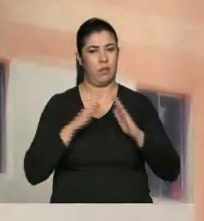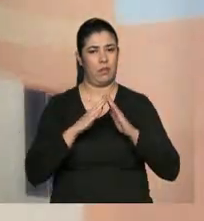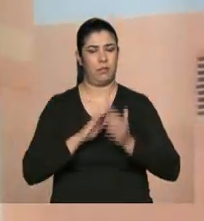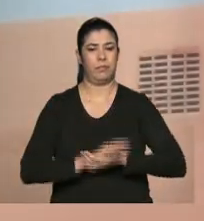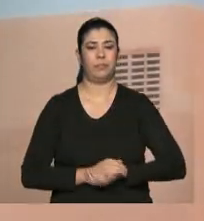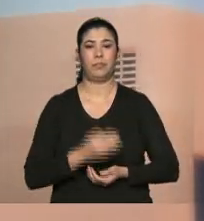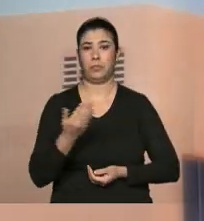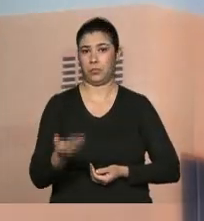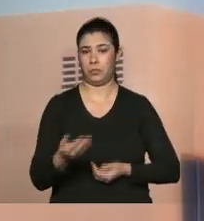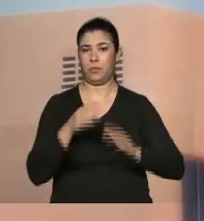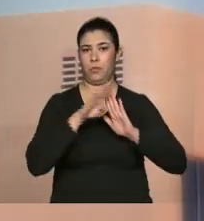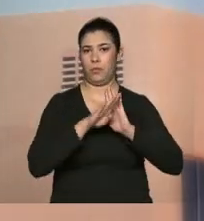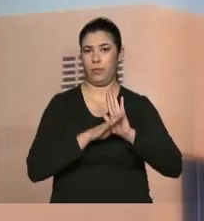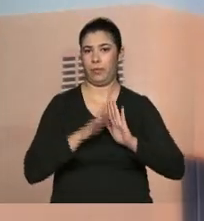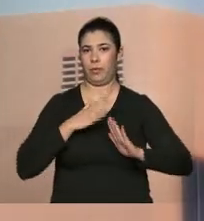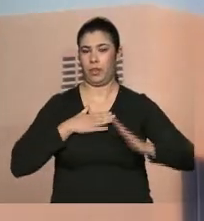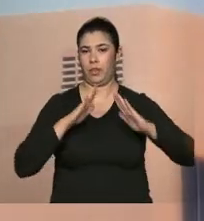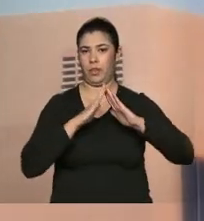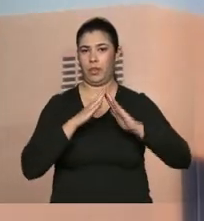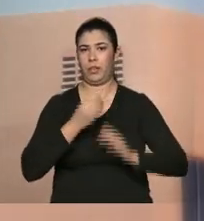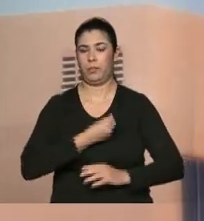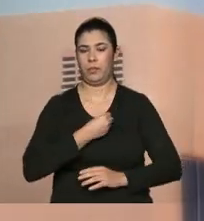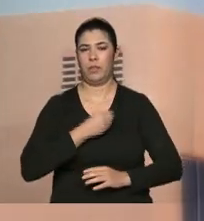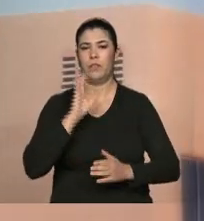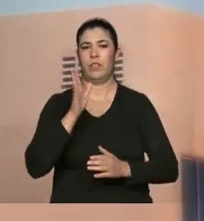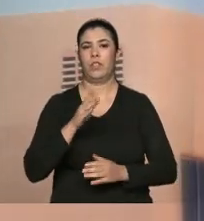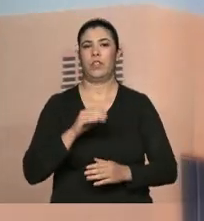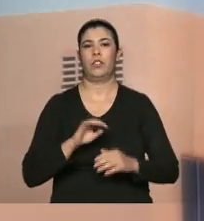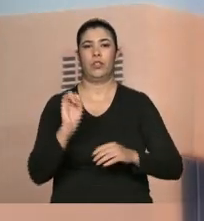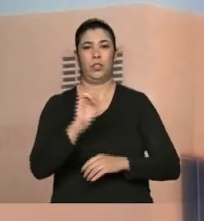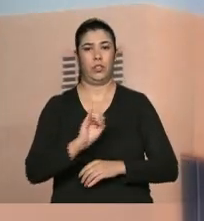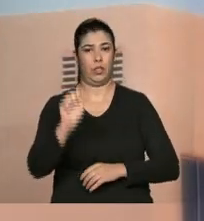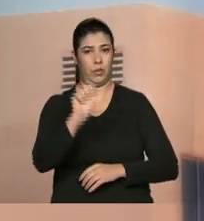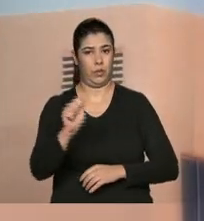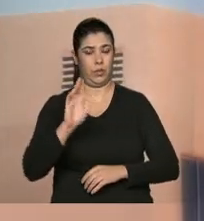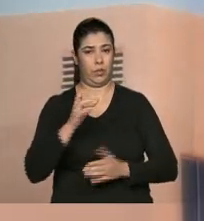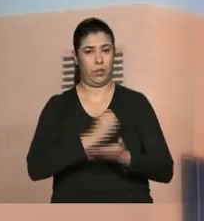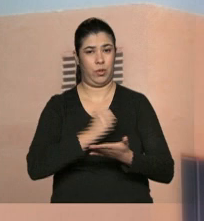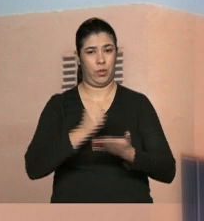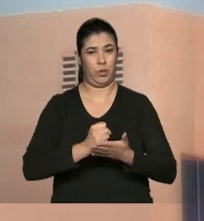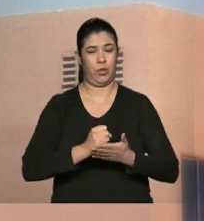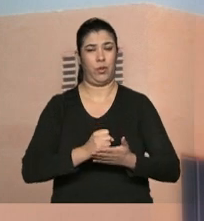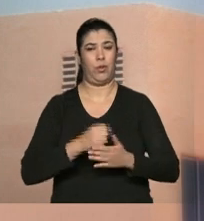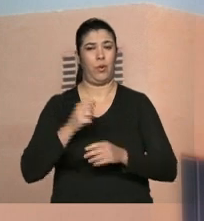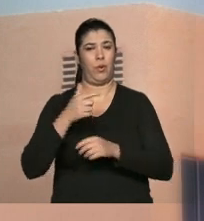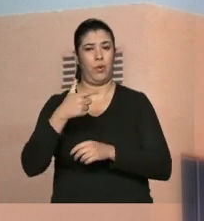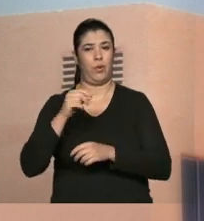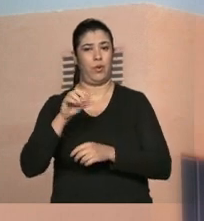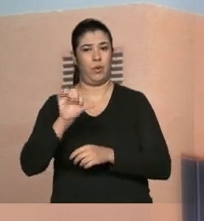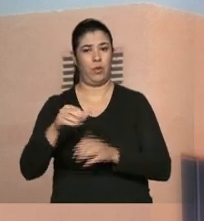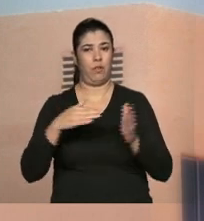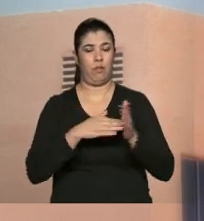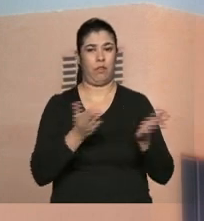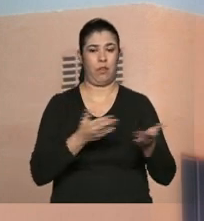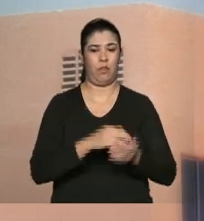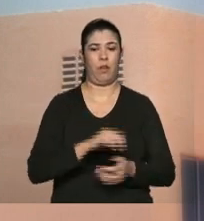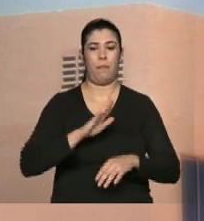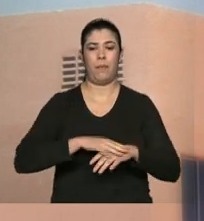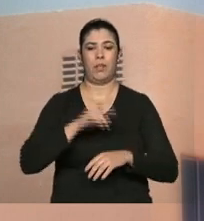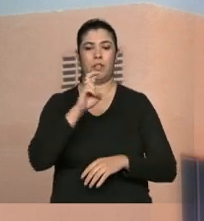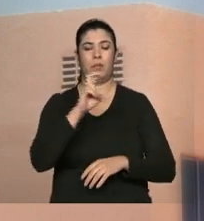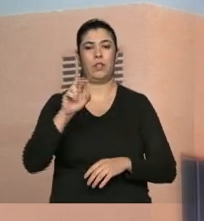O Minha Casa Minha Vida Entidades já contratou desde 2009 mais de 55 mil unidades